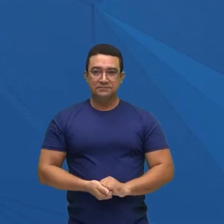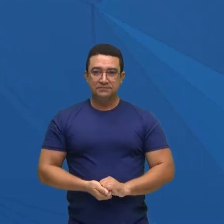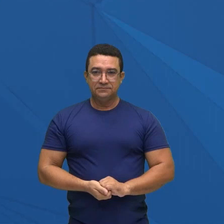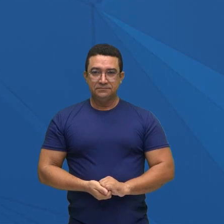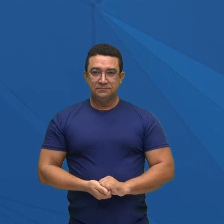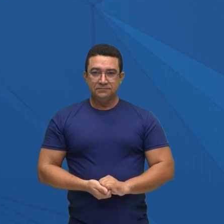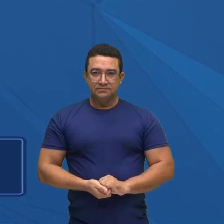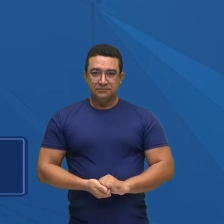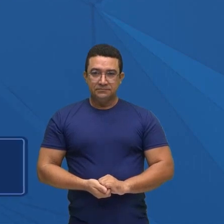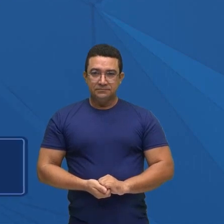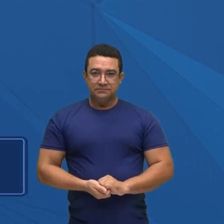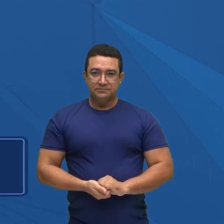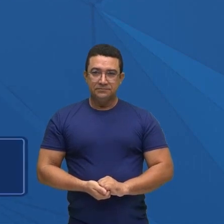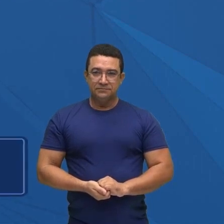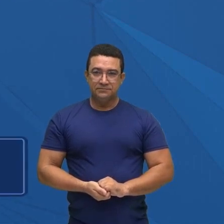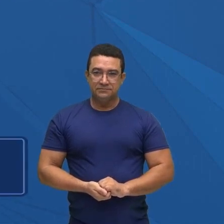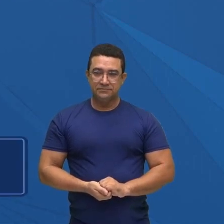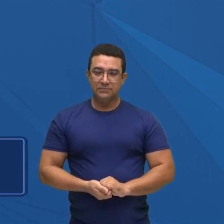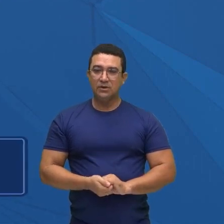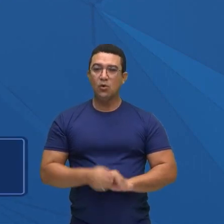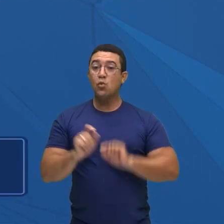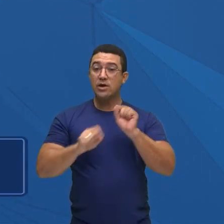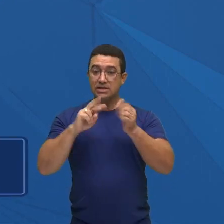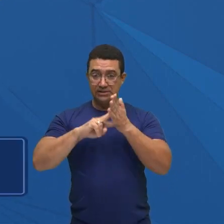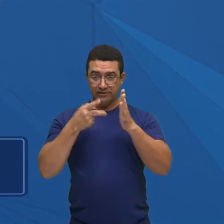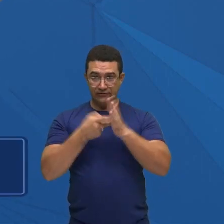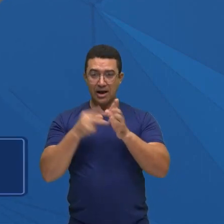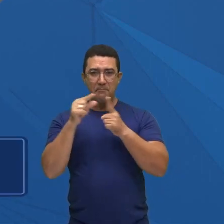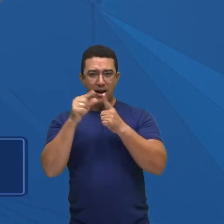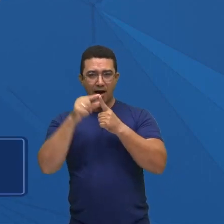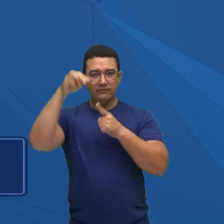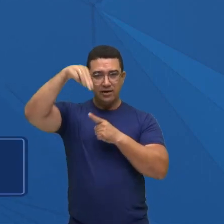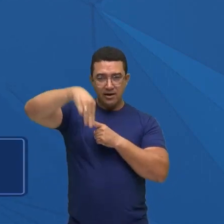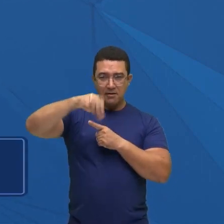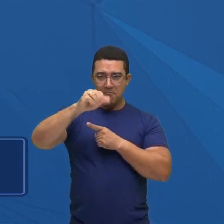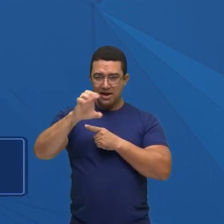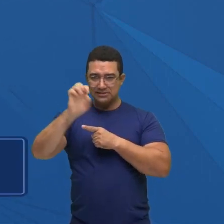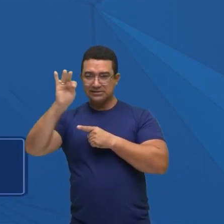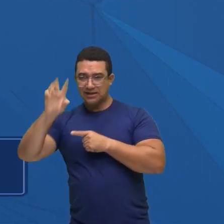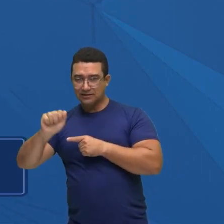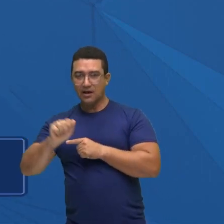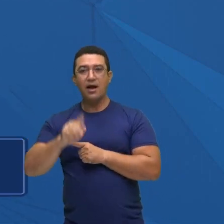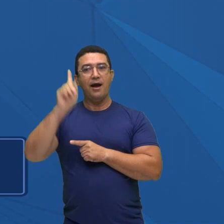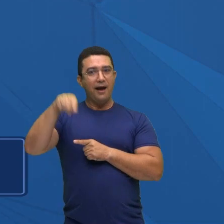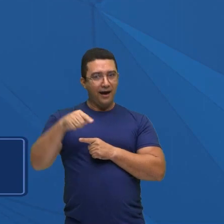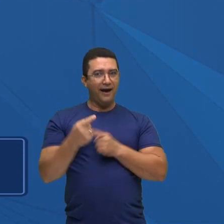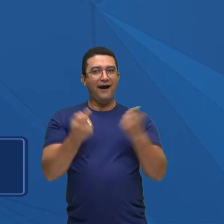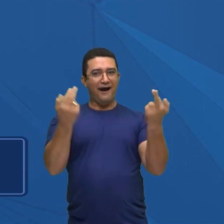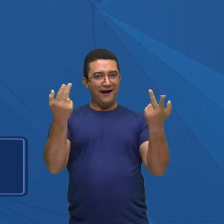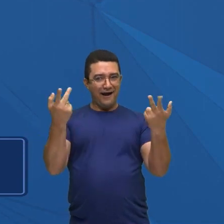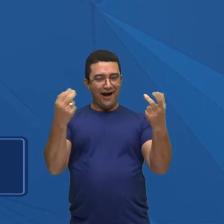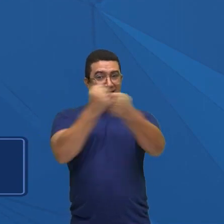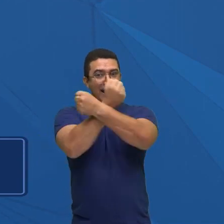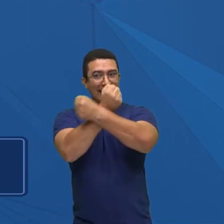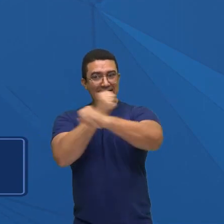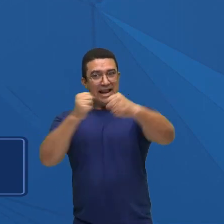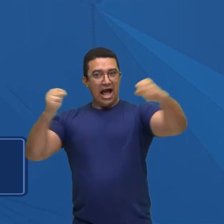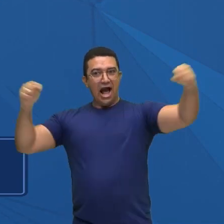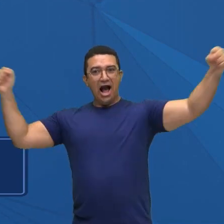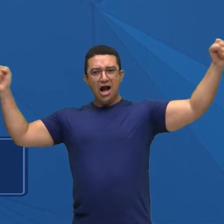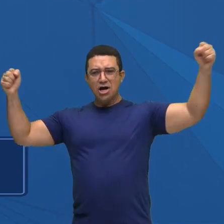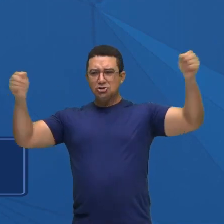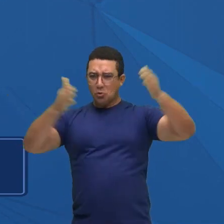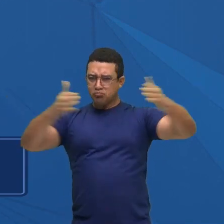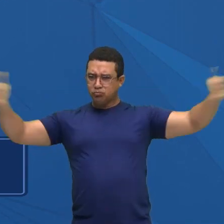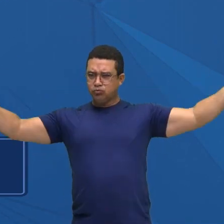só, o que significa maceta? Maceta é igual a grande. Olha só, e aí não tem como